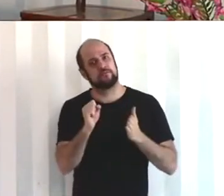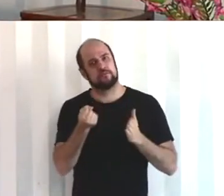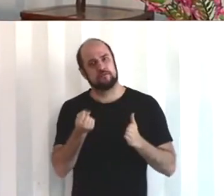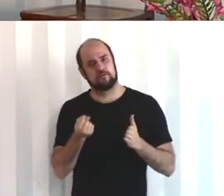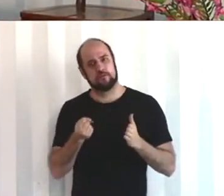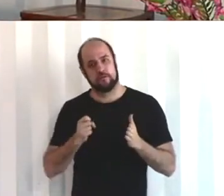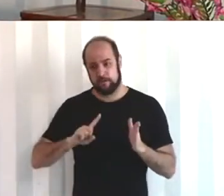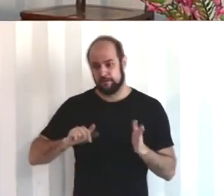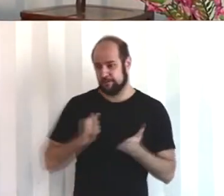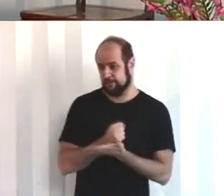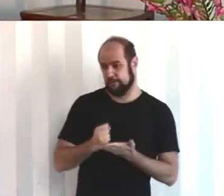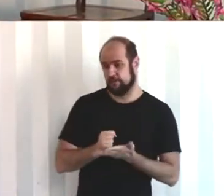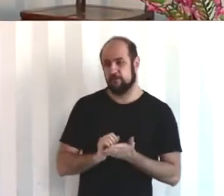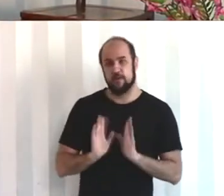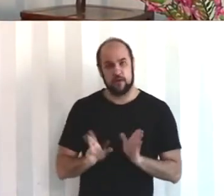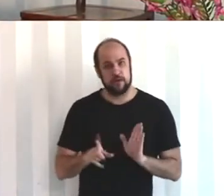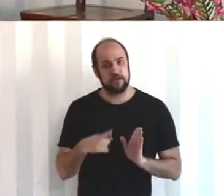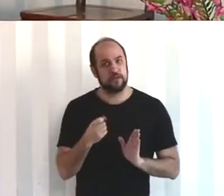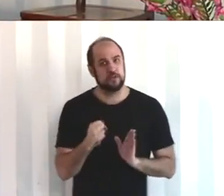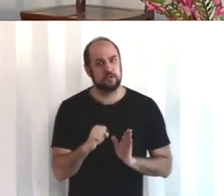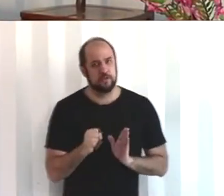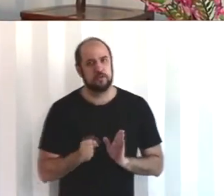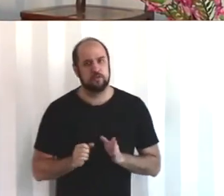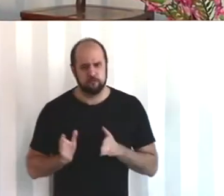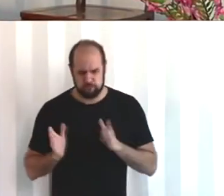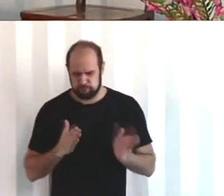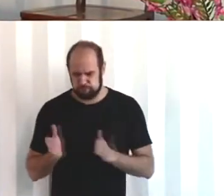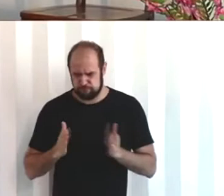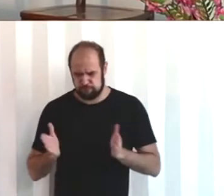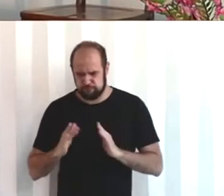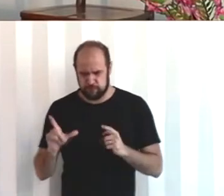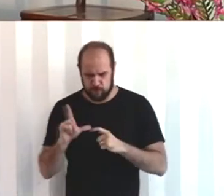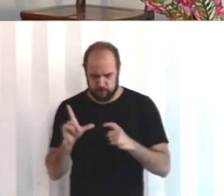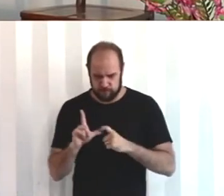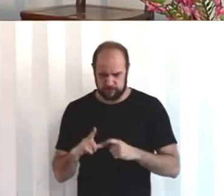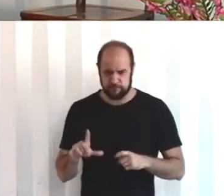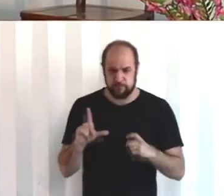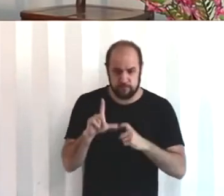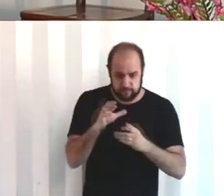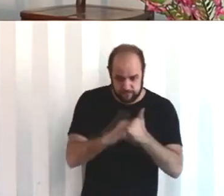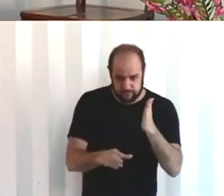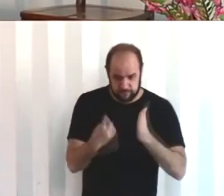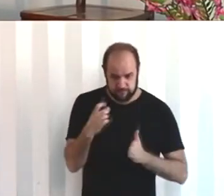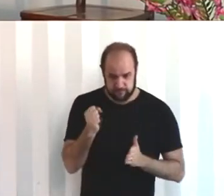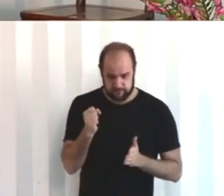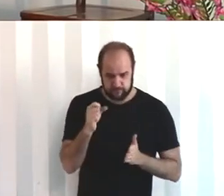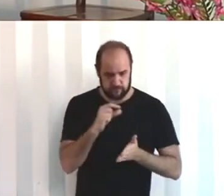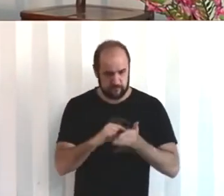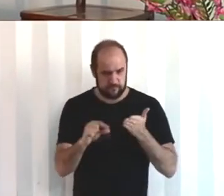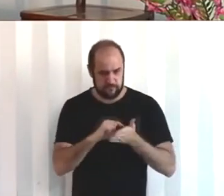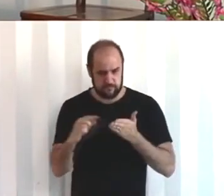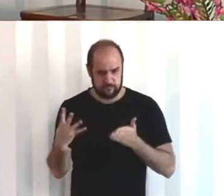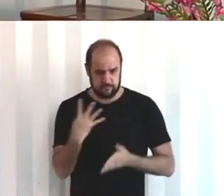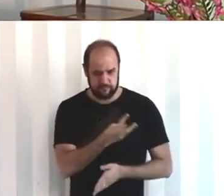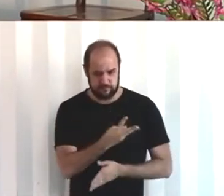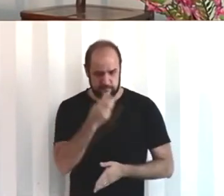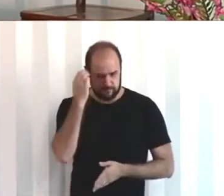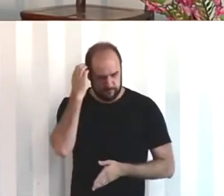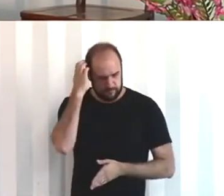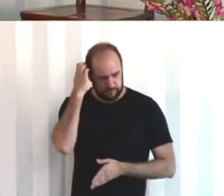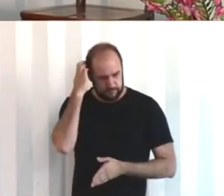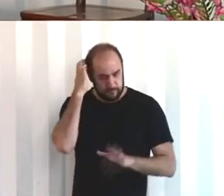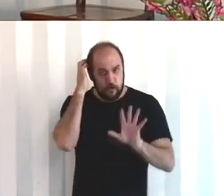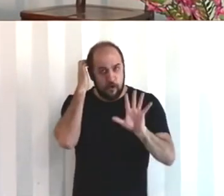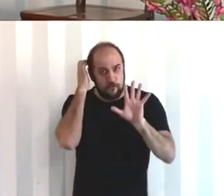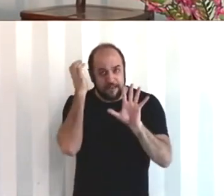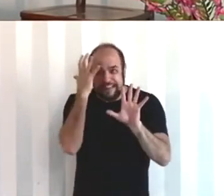também, são passagens que às vezes aconteceram apenas registradas aqui. Lucas 18, verso 43, irmãos, olha só que